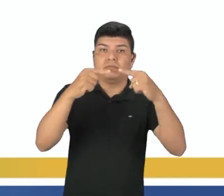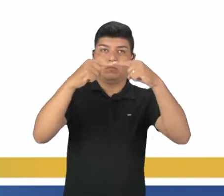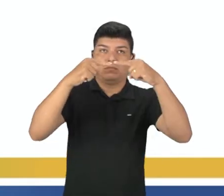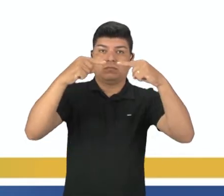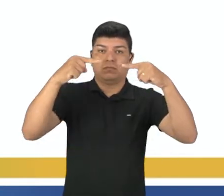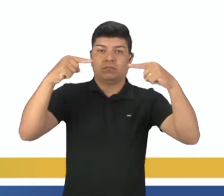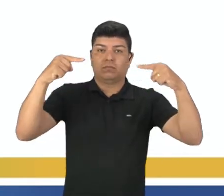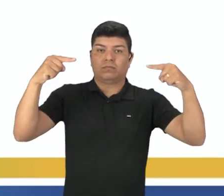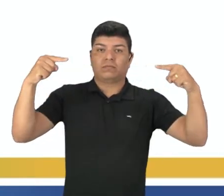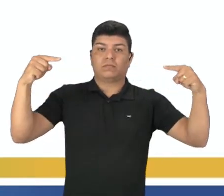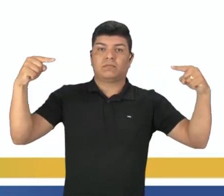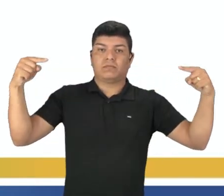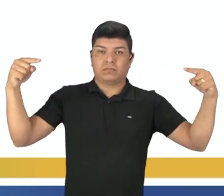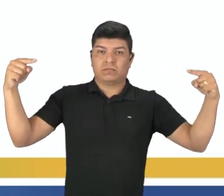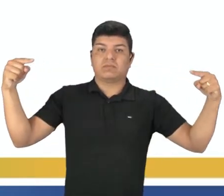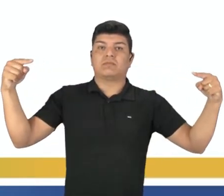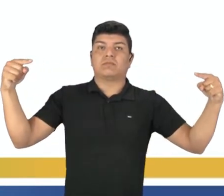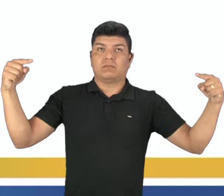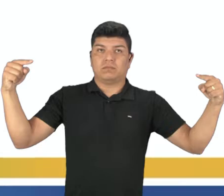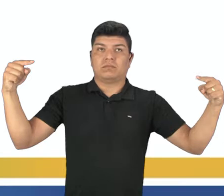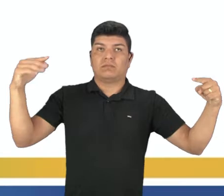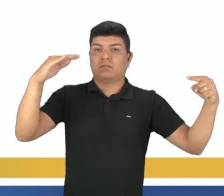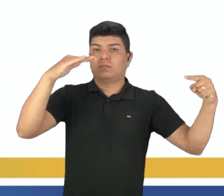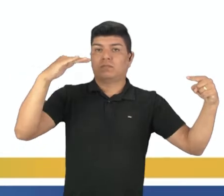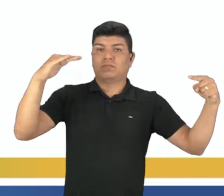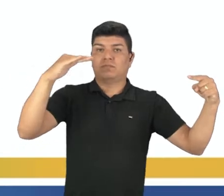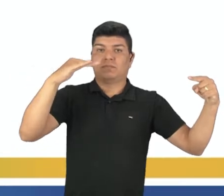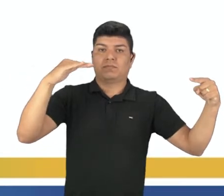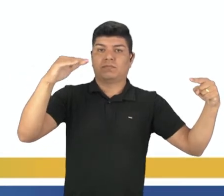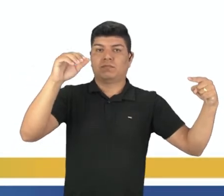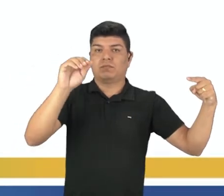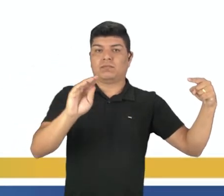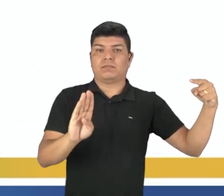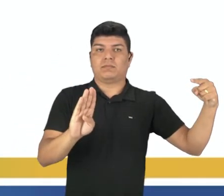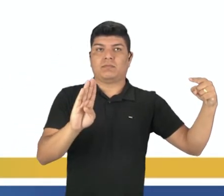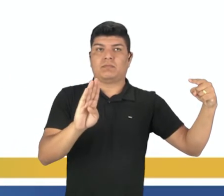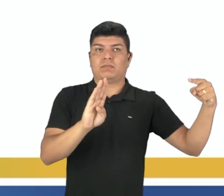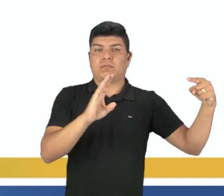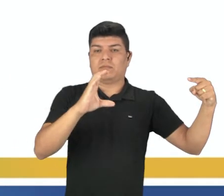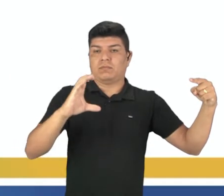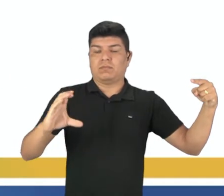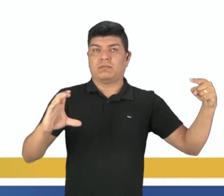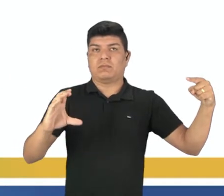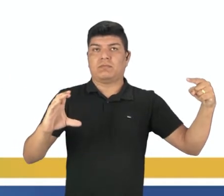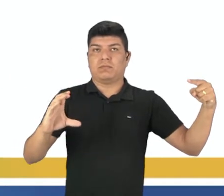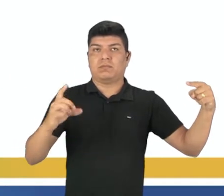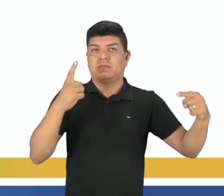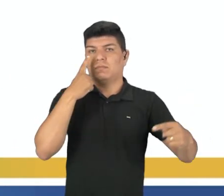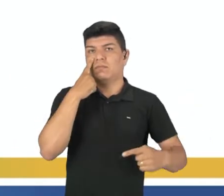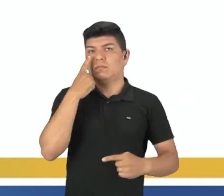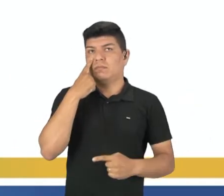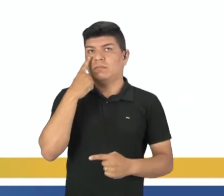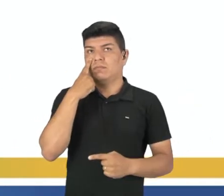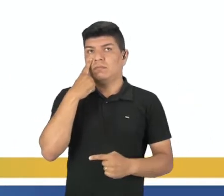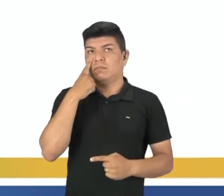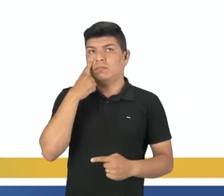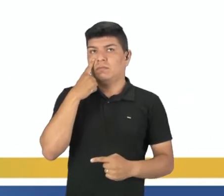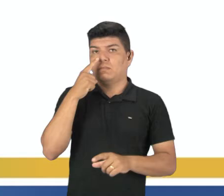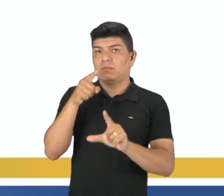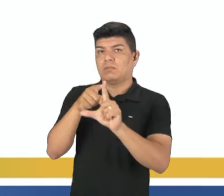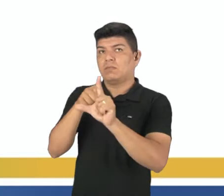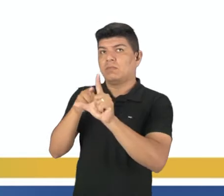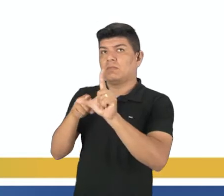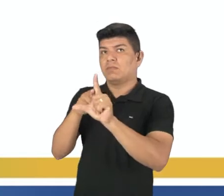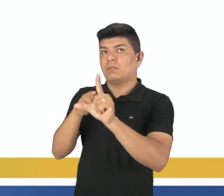reta, né? Paralela à reta suposta do segmento BC. Então, observe que os ângulos